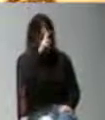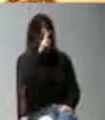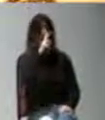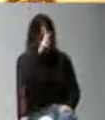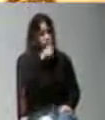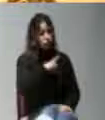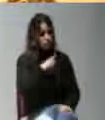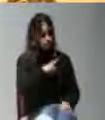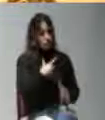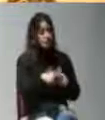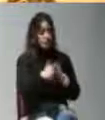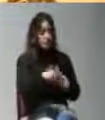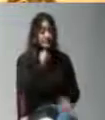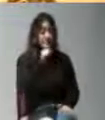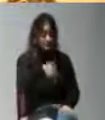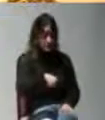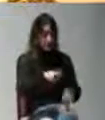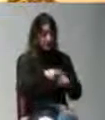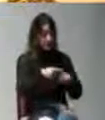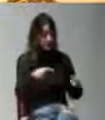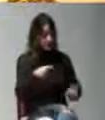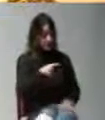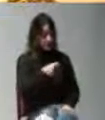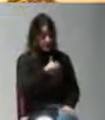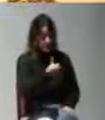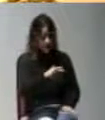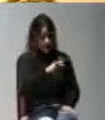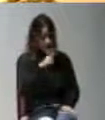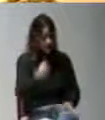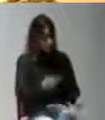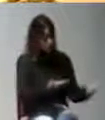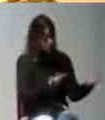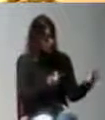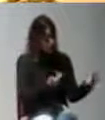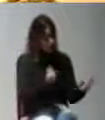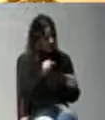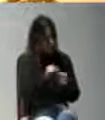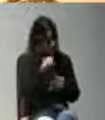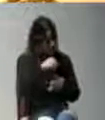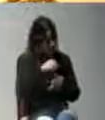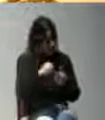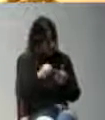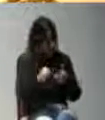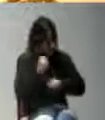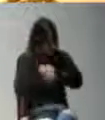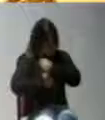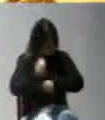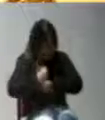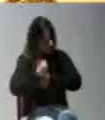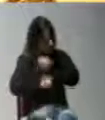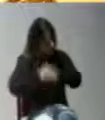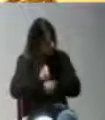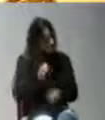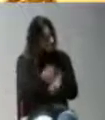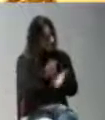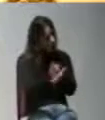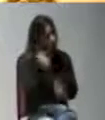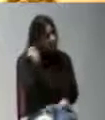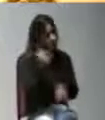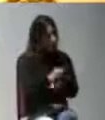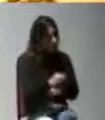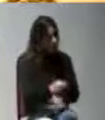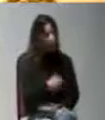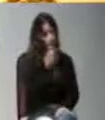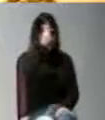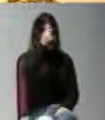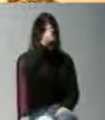grandes problemas, leva mais de 6 milhões de jovens ao Enem todos os anos. As vagas nas universidades